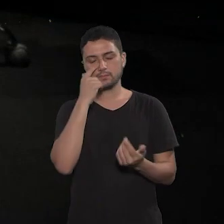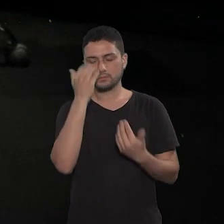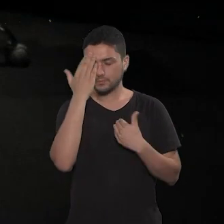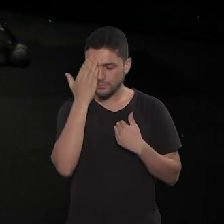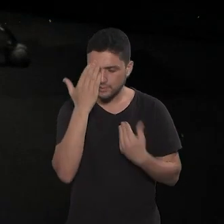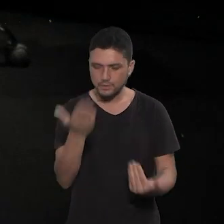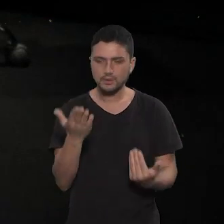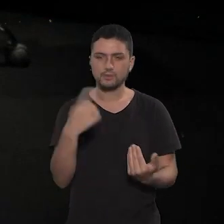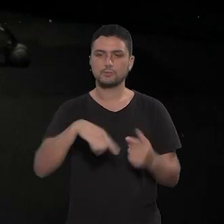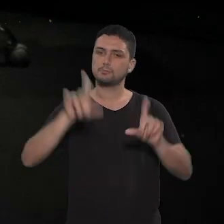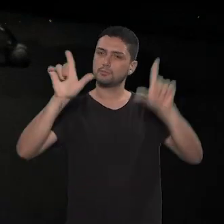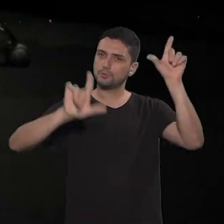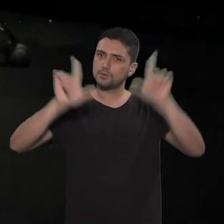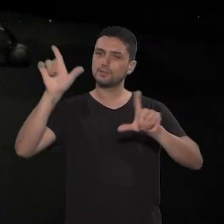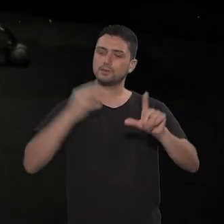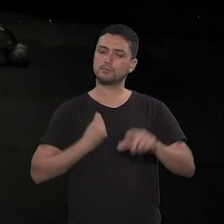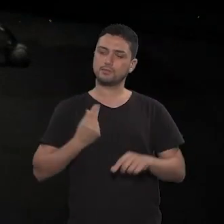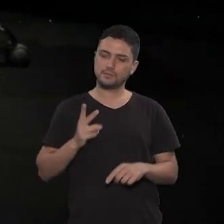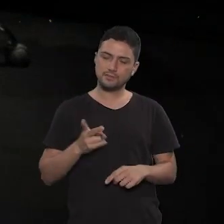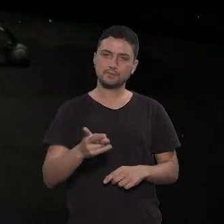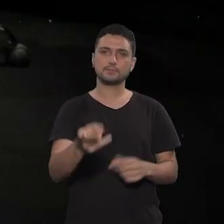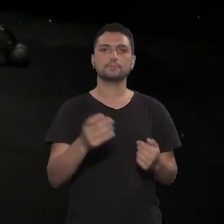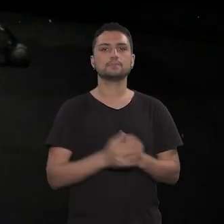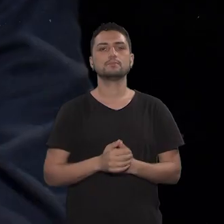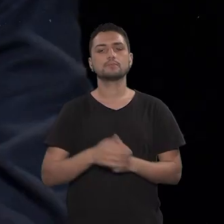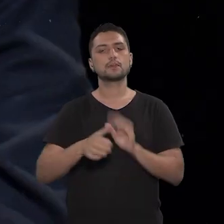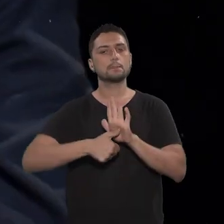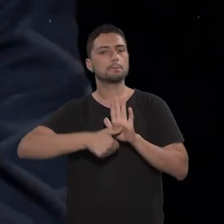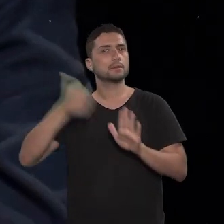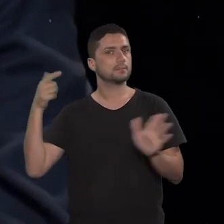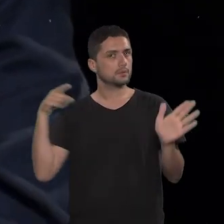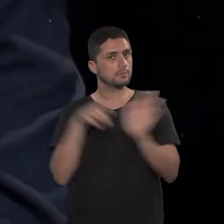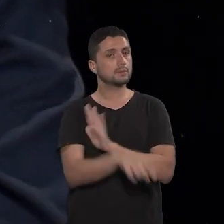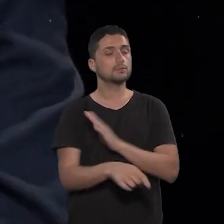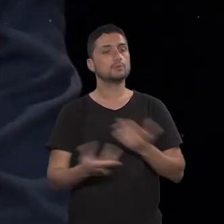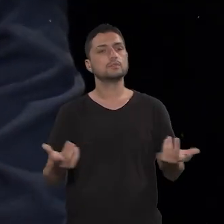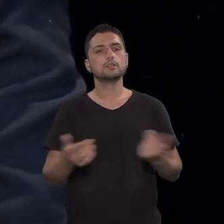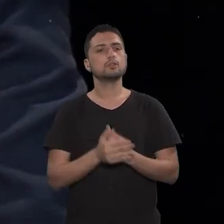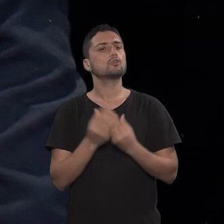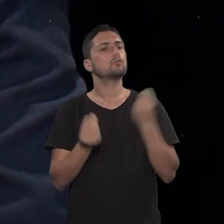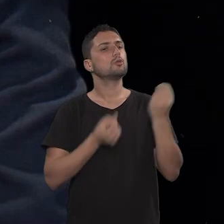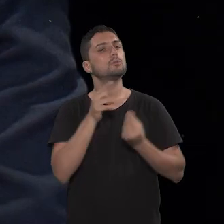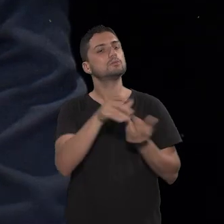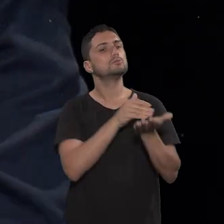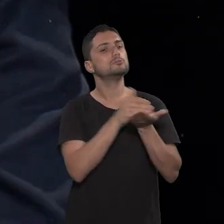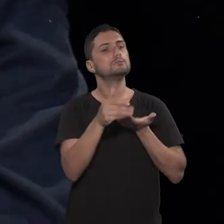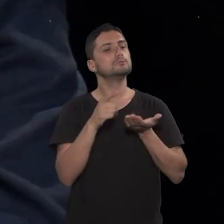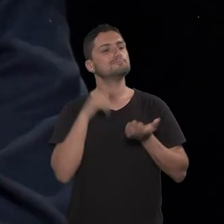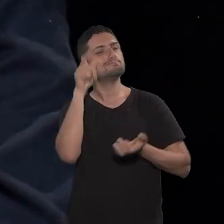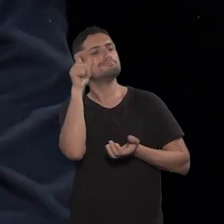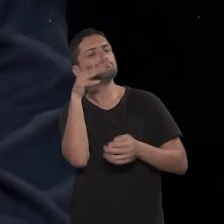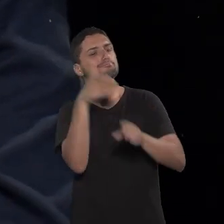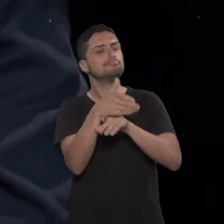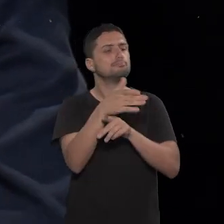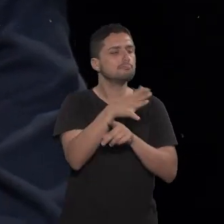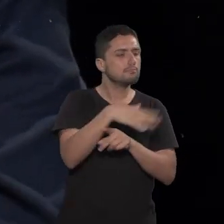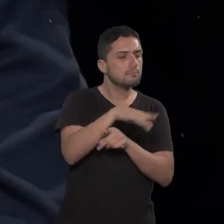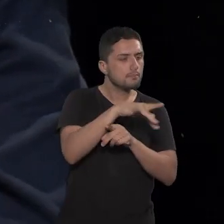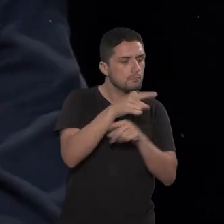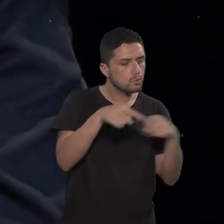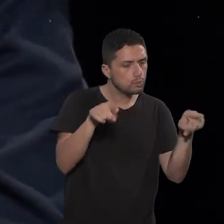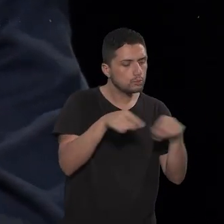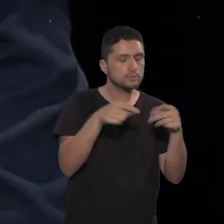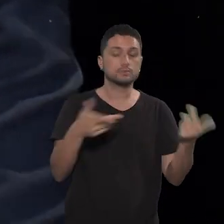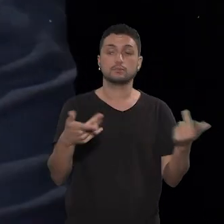Filó e seu também. Gratidão ao CUT. Vida longa. Minha primeira pergunta é a seguinte: como é que você começou a